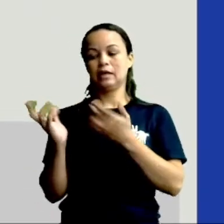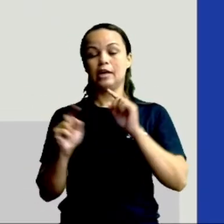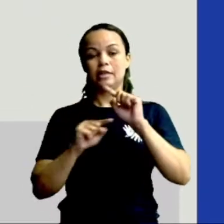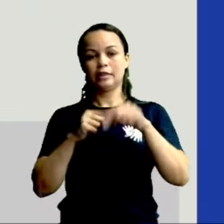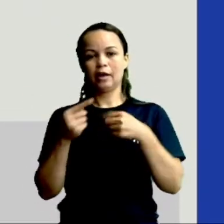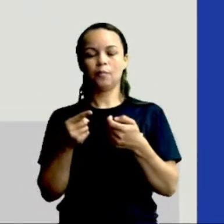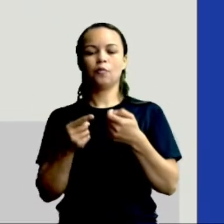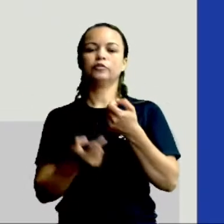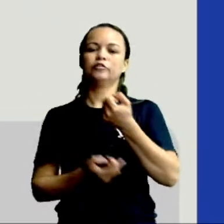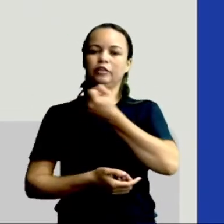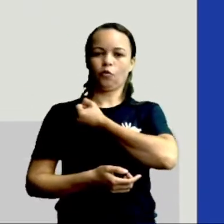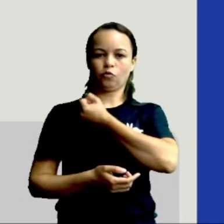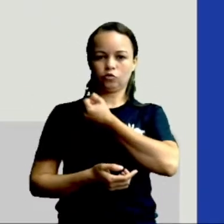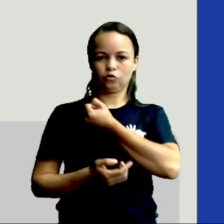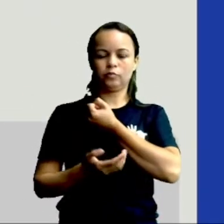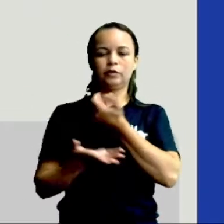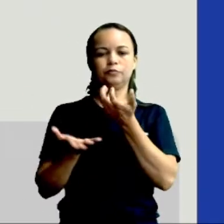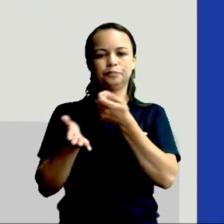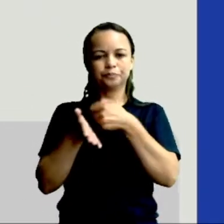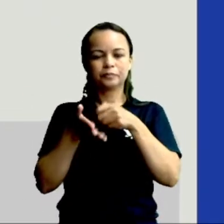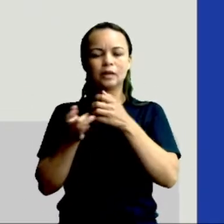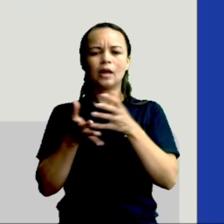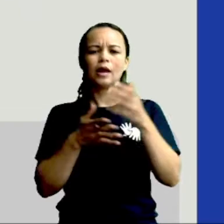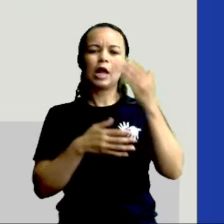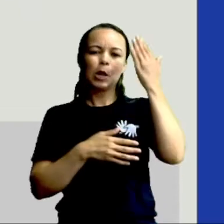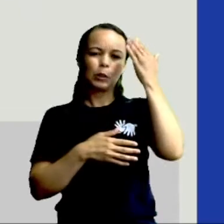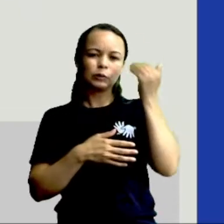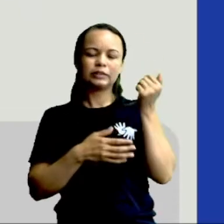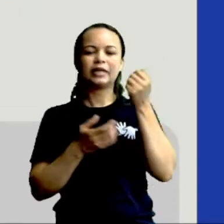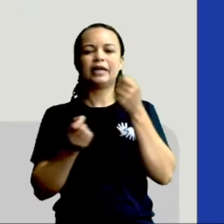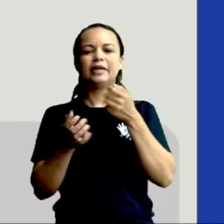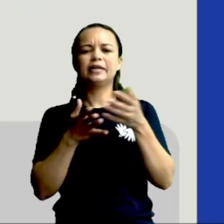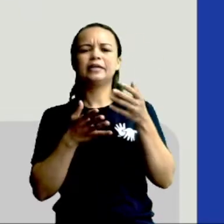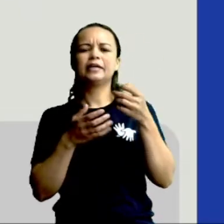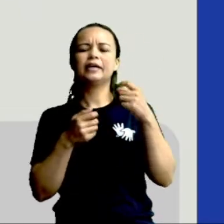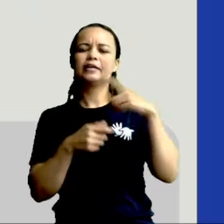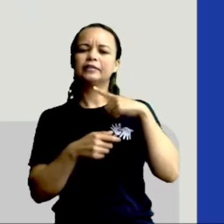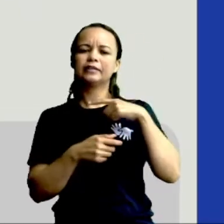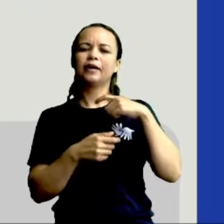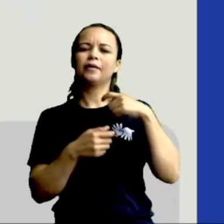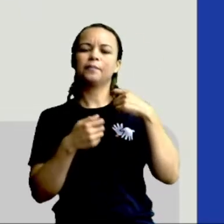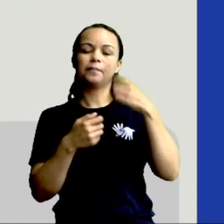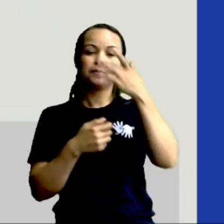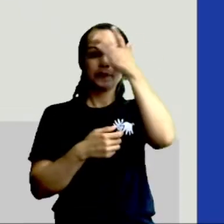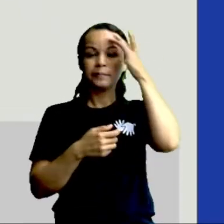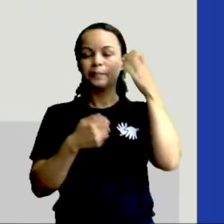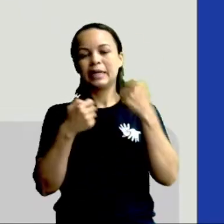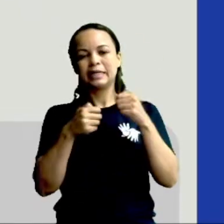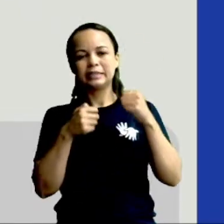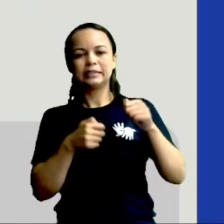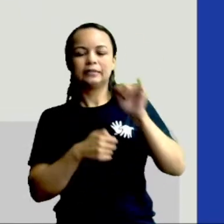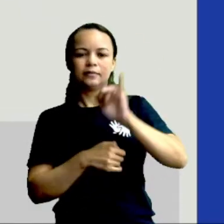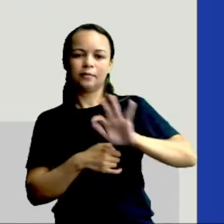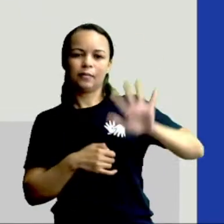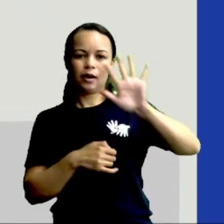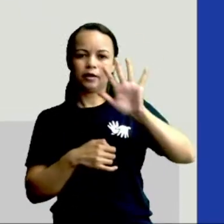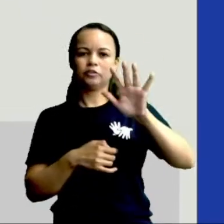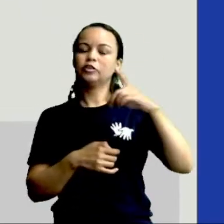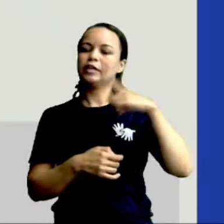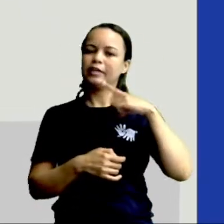gente faz com os algarismos, tá? Porque eu sei que tem gente que ainda precisa das imagens e gente que já consegue